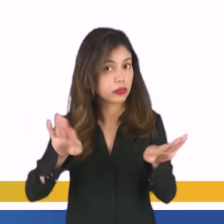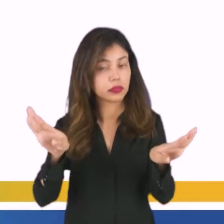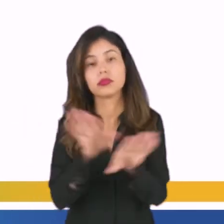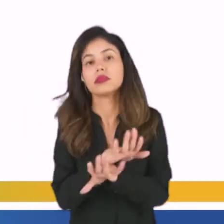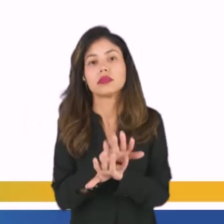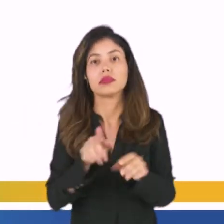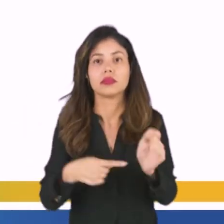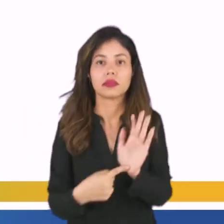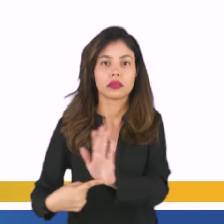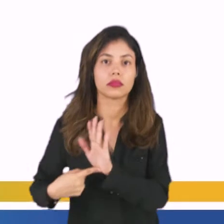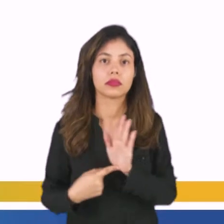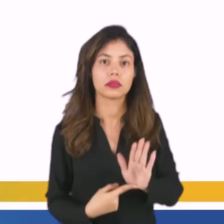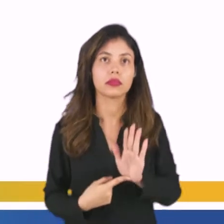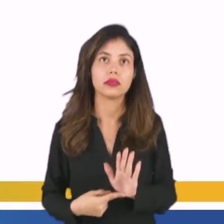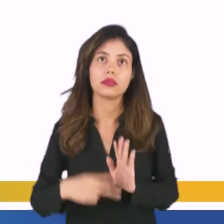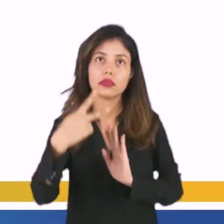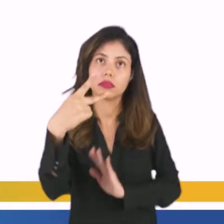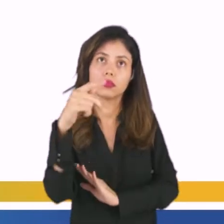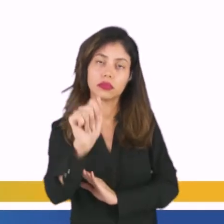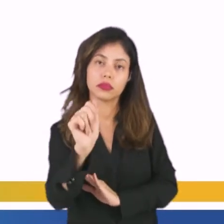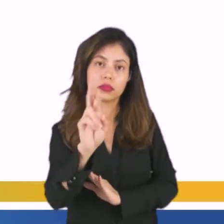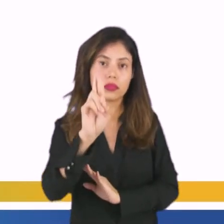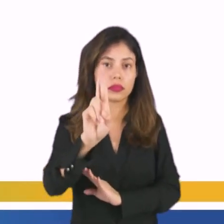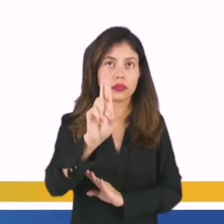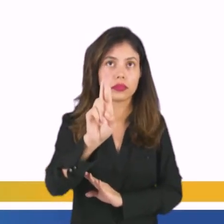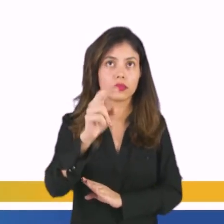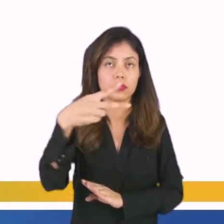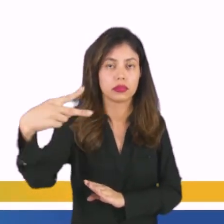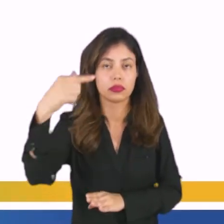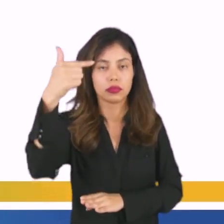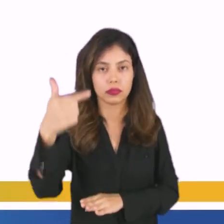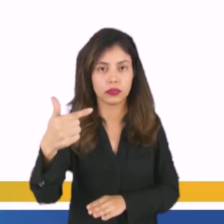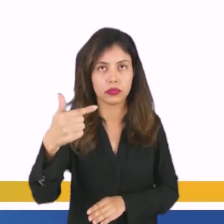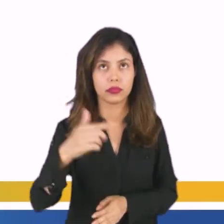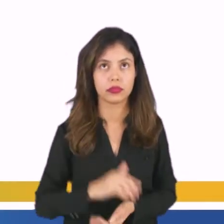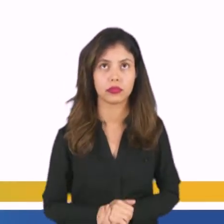infinito, ela é uma PA de razão